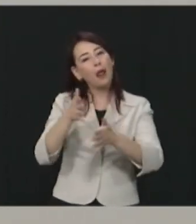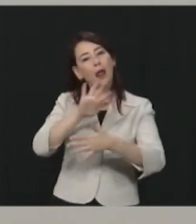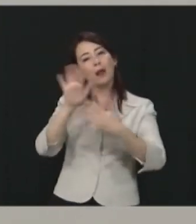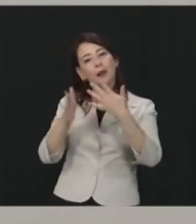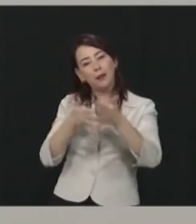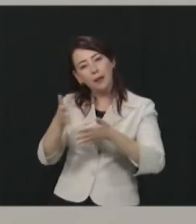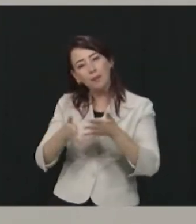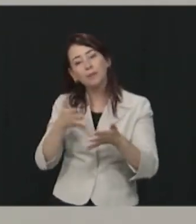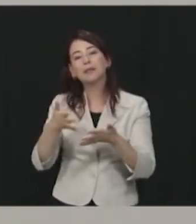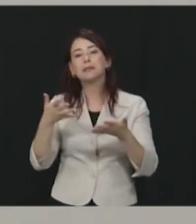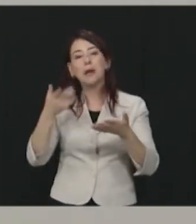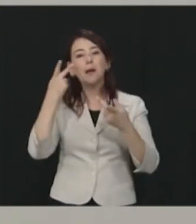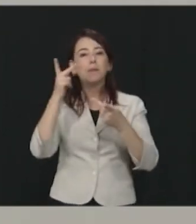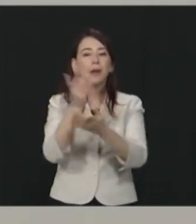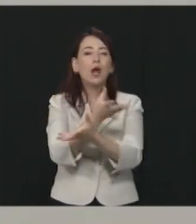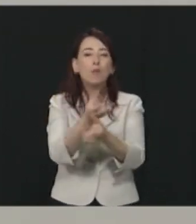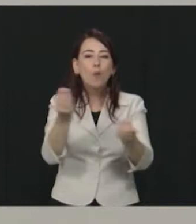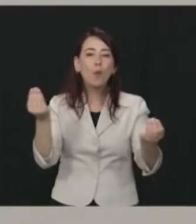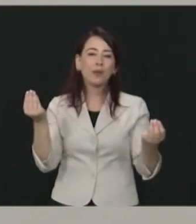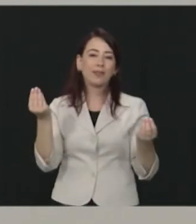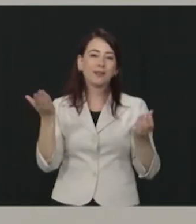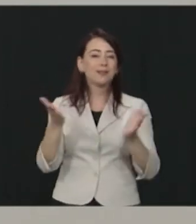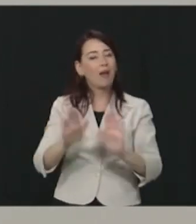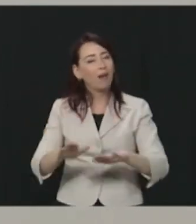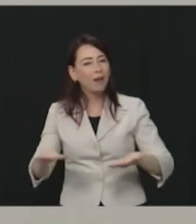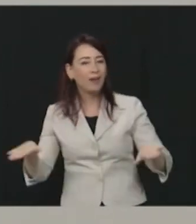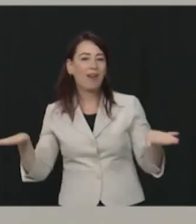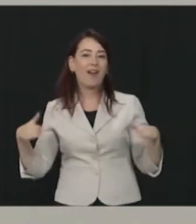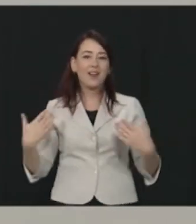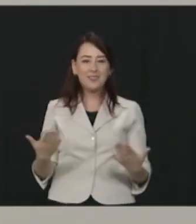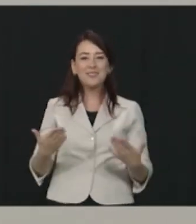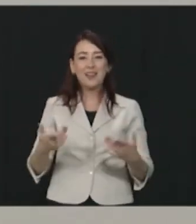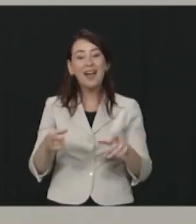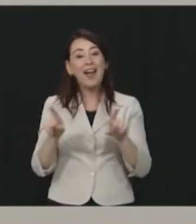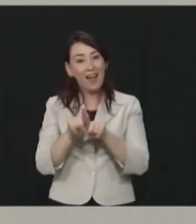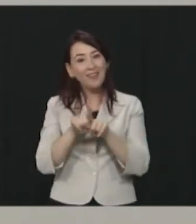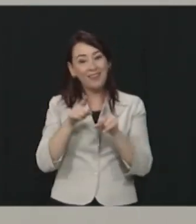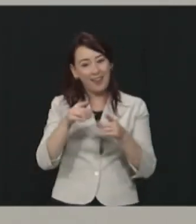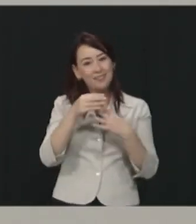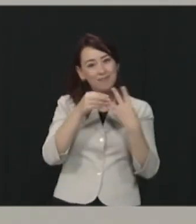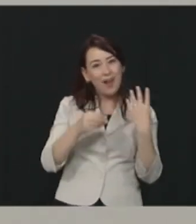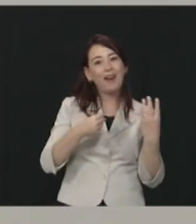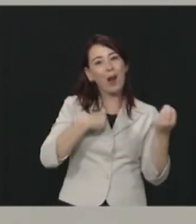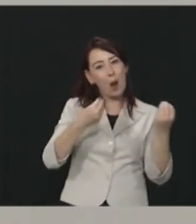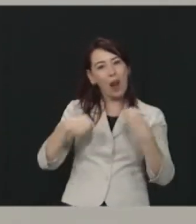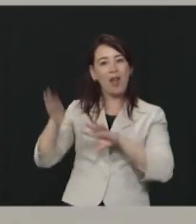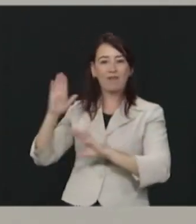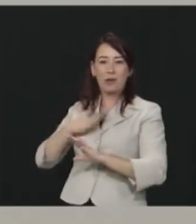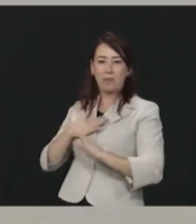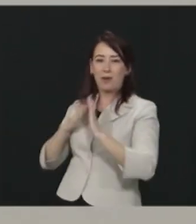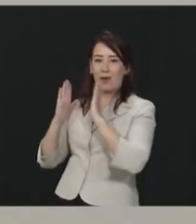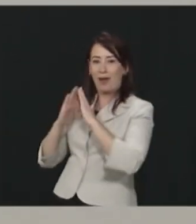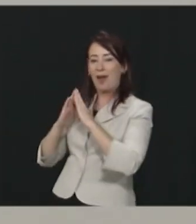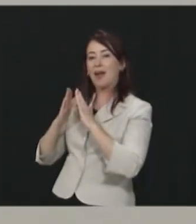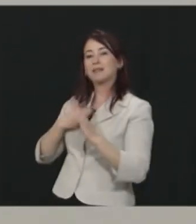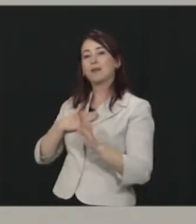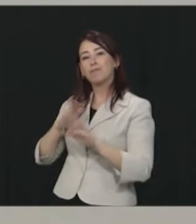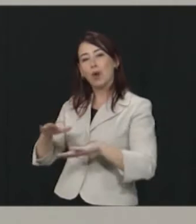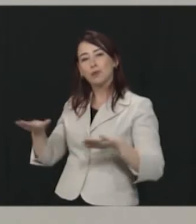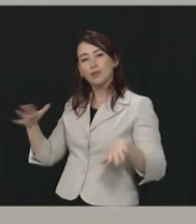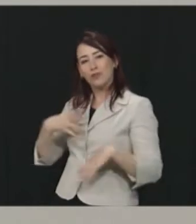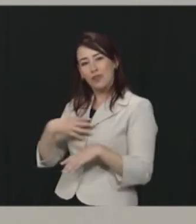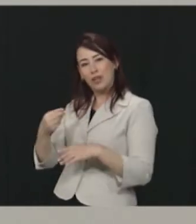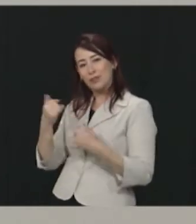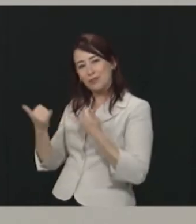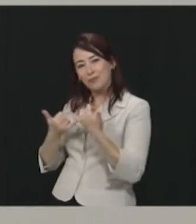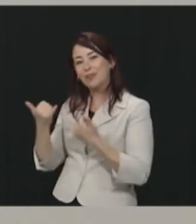para muitas e muitas crianças. Eu, inclusive, levei esse baralho lá para casa, esse jogo, para os meus meninos brincarem.